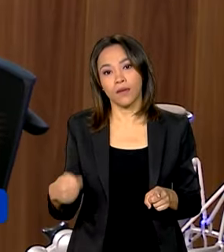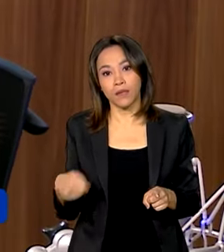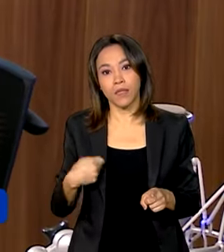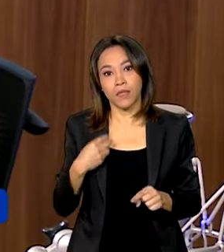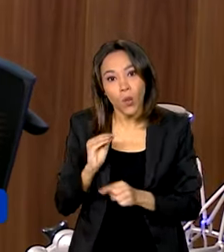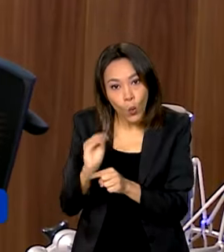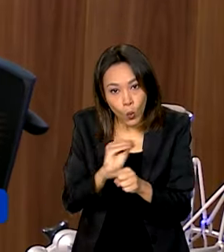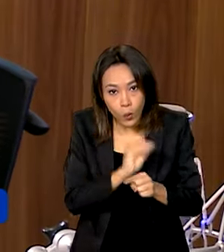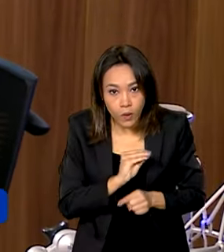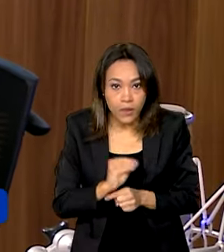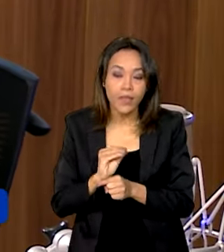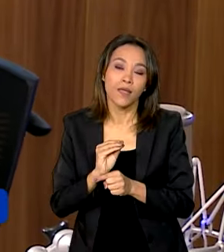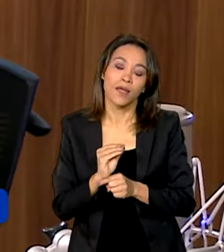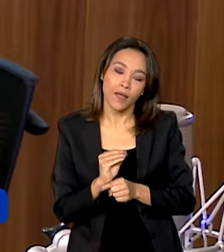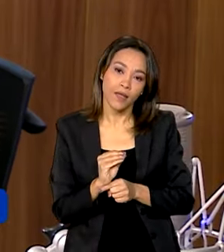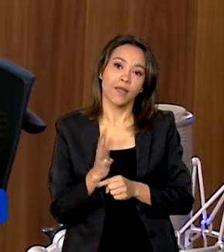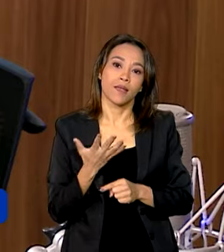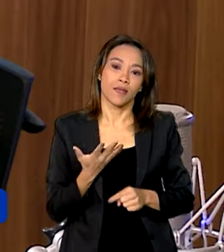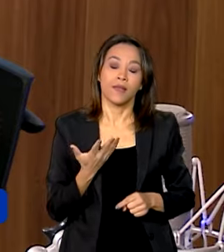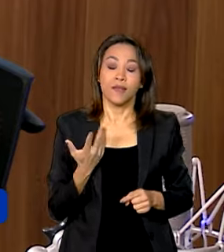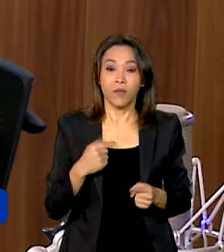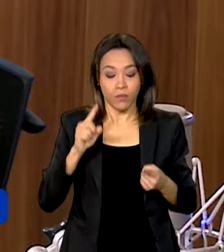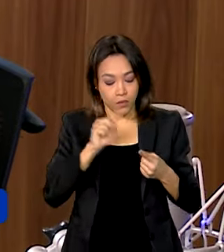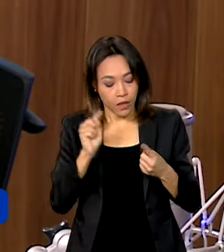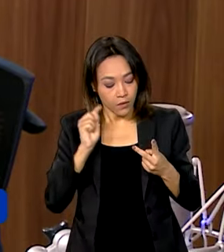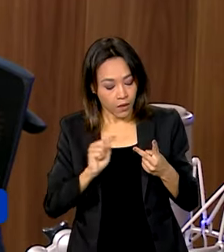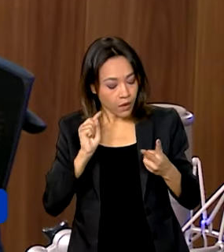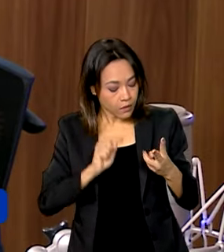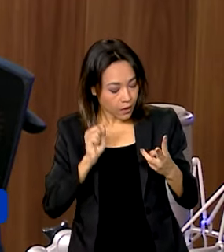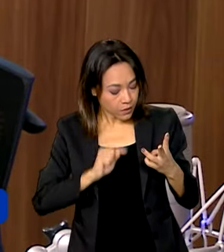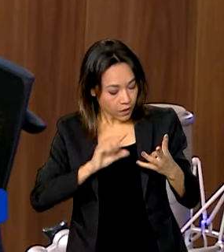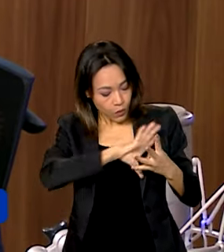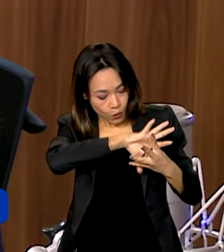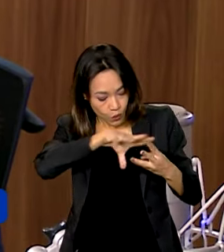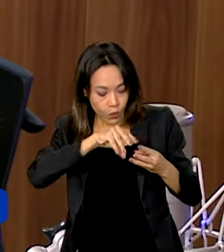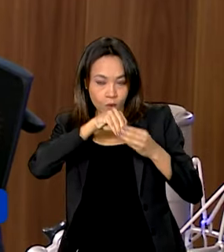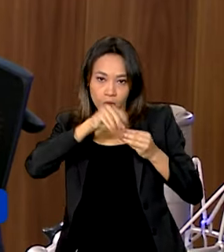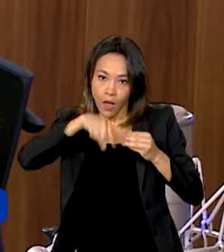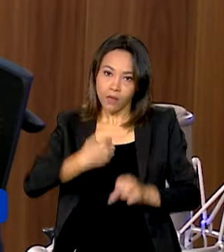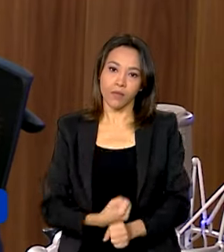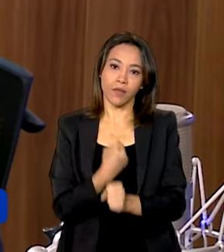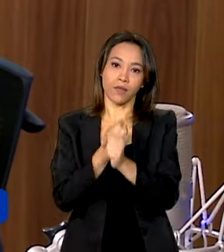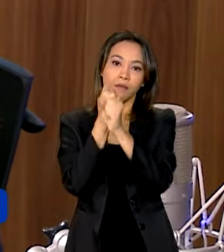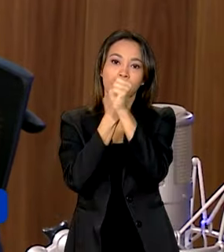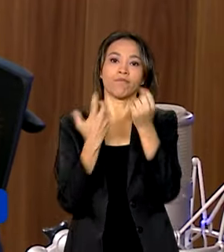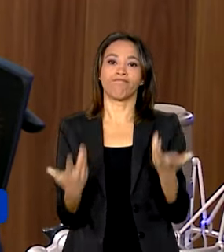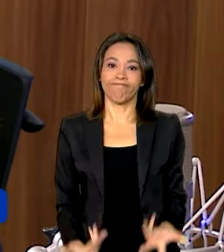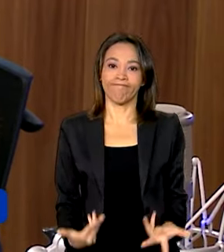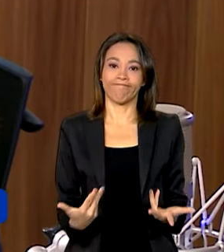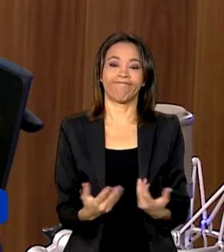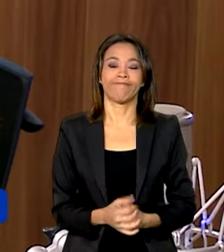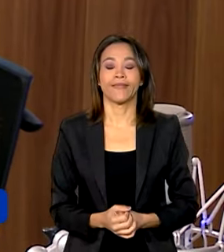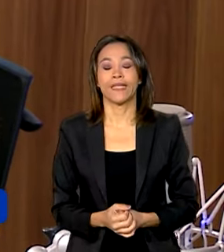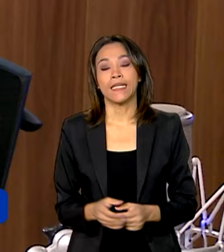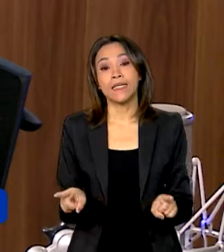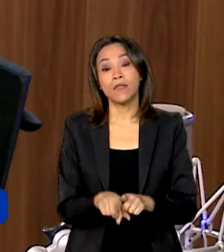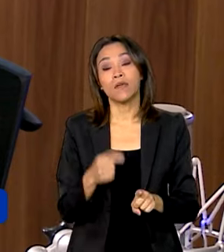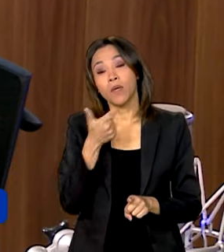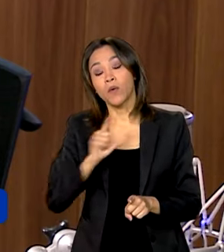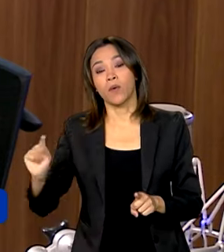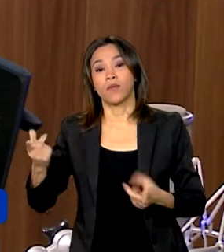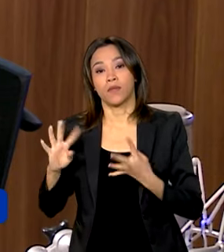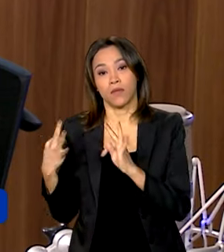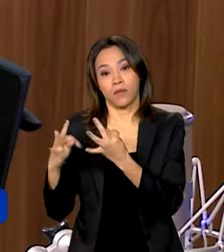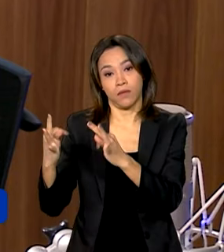a o canal ali das águas do Ceará Então tudo isso tá relacionado a essas obras e também tecnologias